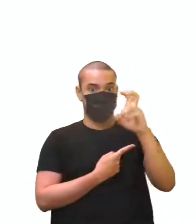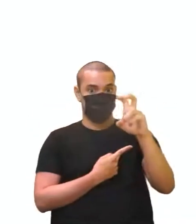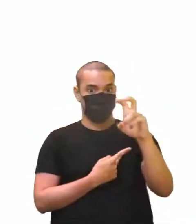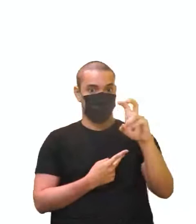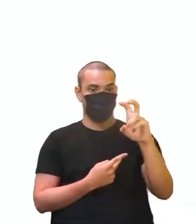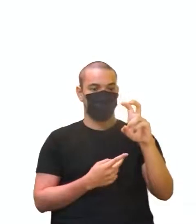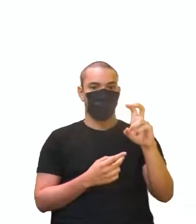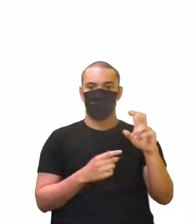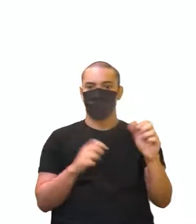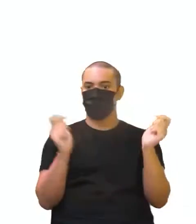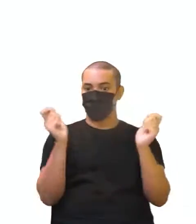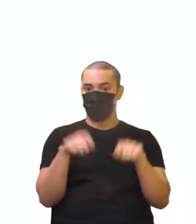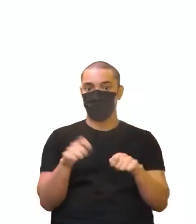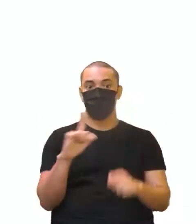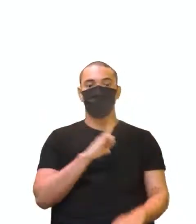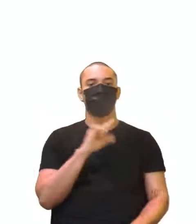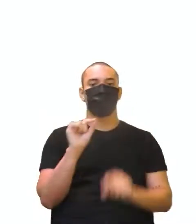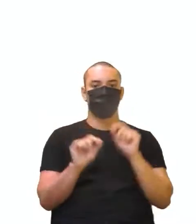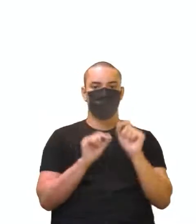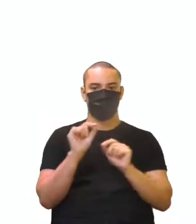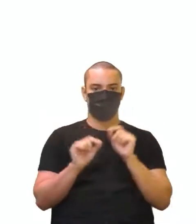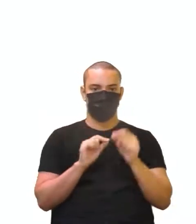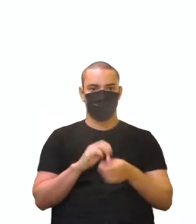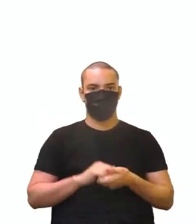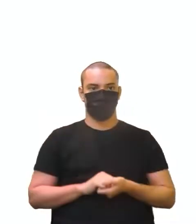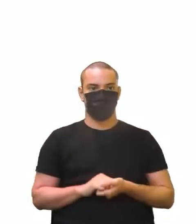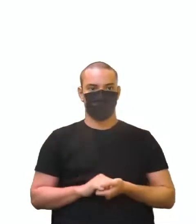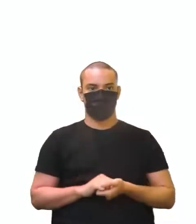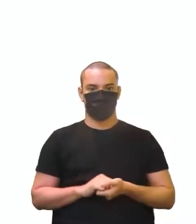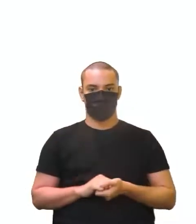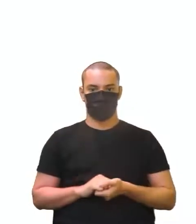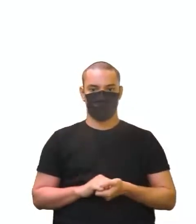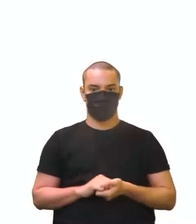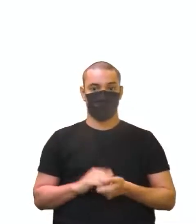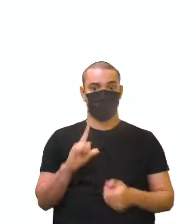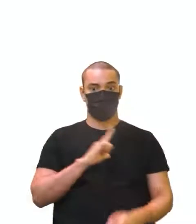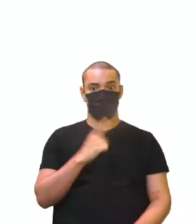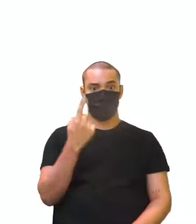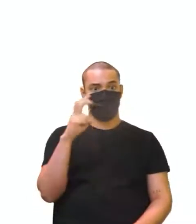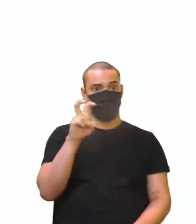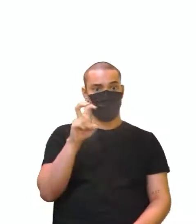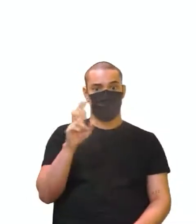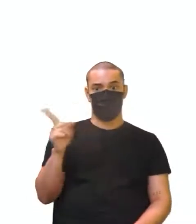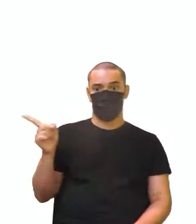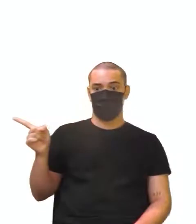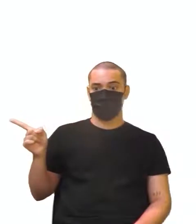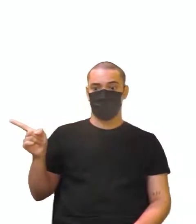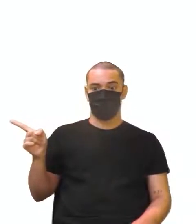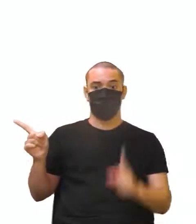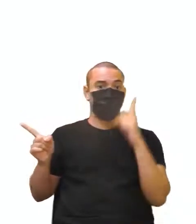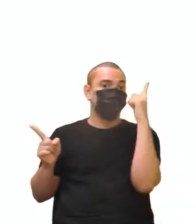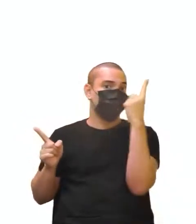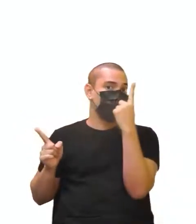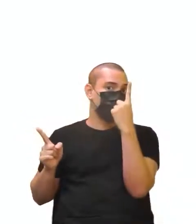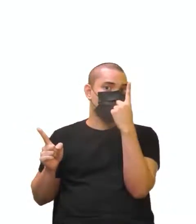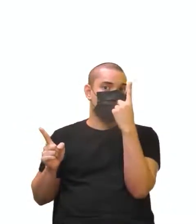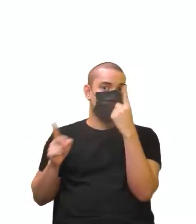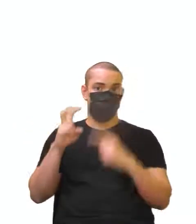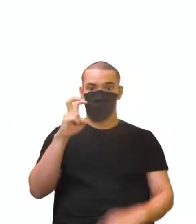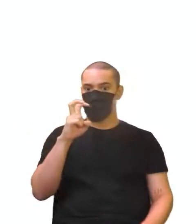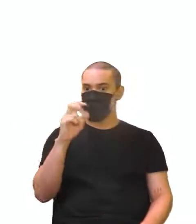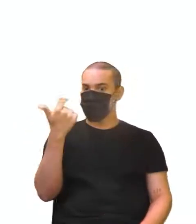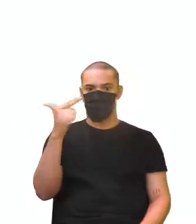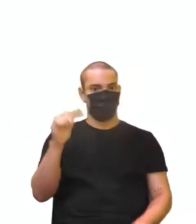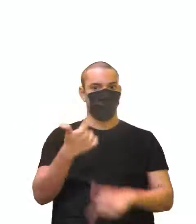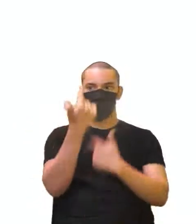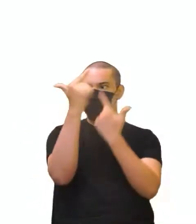Se eu só tenho aqui, galera, eu só tenho o 5 uma vez, tá? Não tem outro